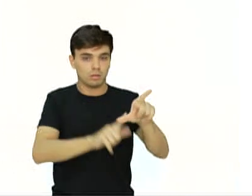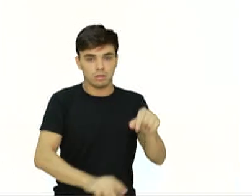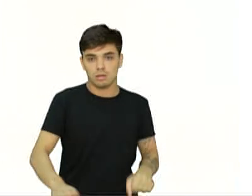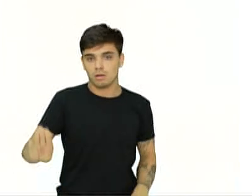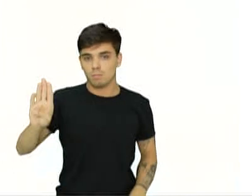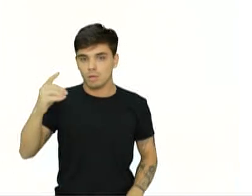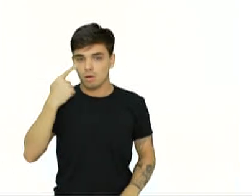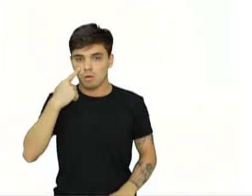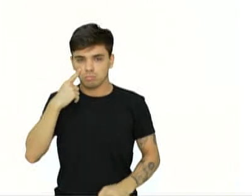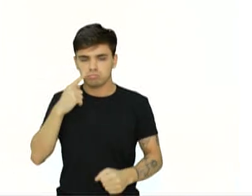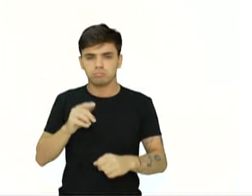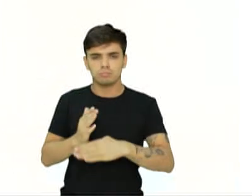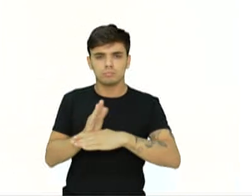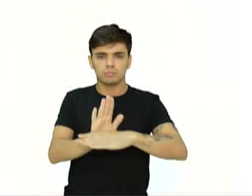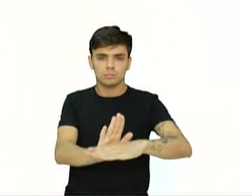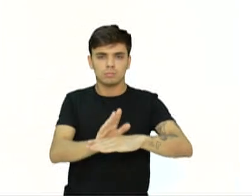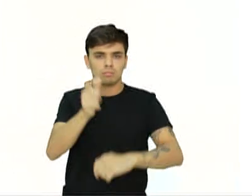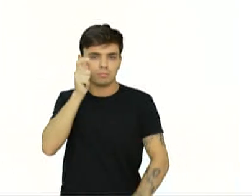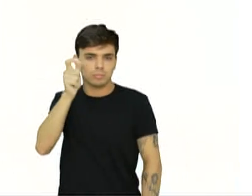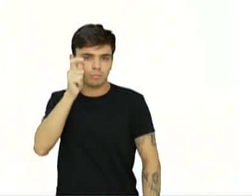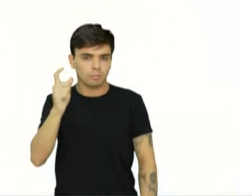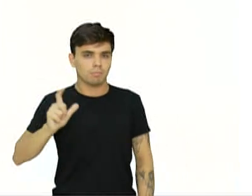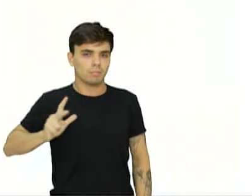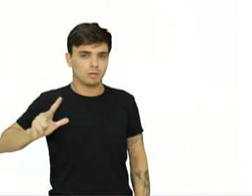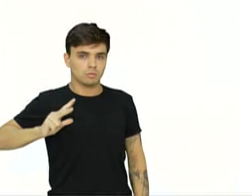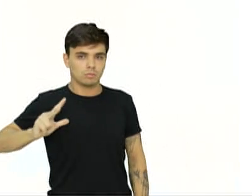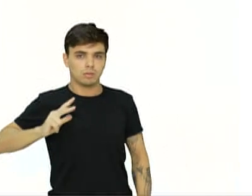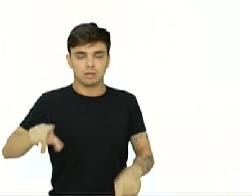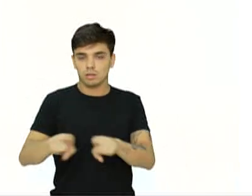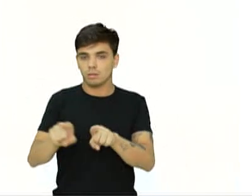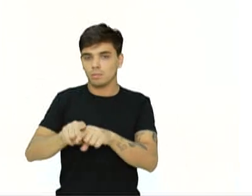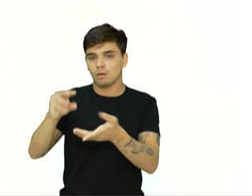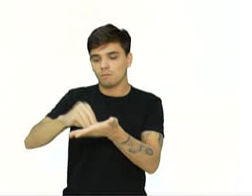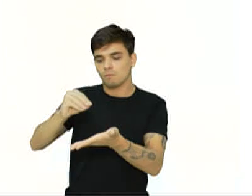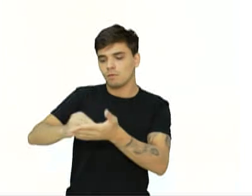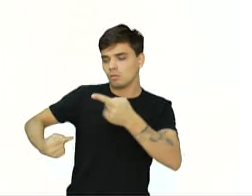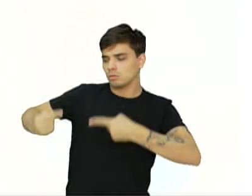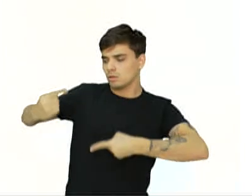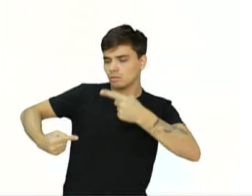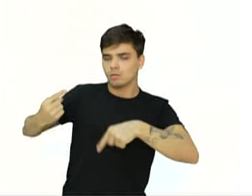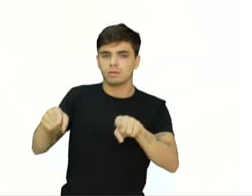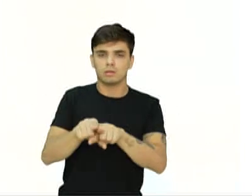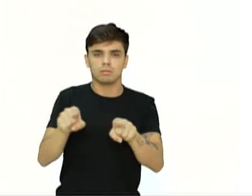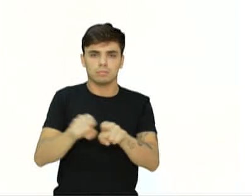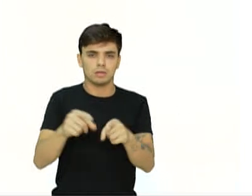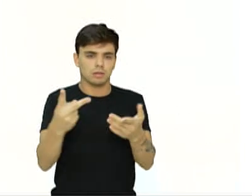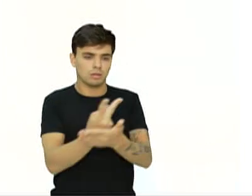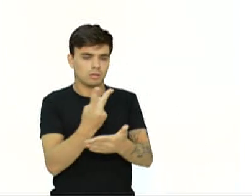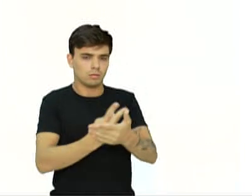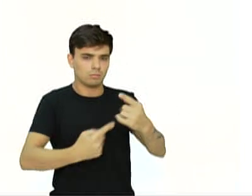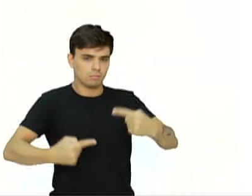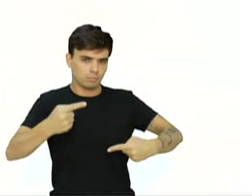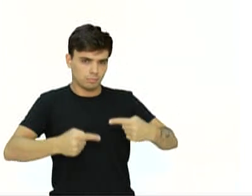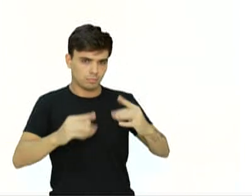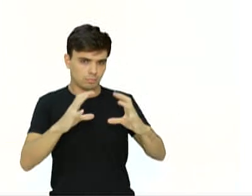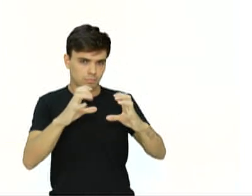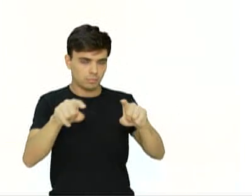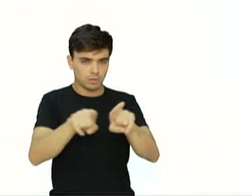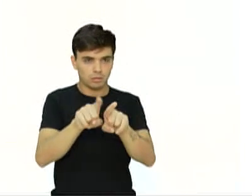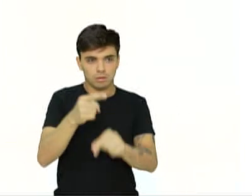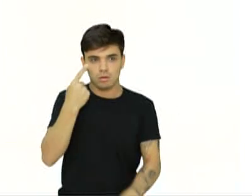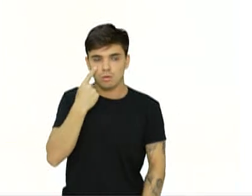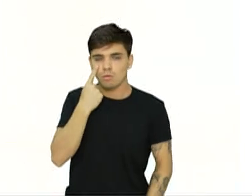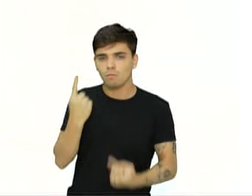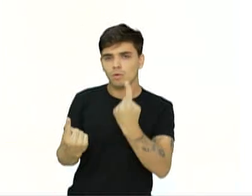B, defesa dos interesses individuais, ausência de diálogo e dissimulação de conflitos. Vejam